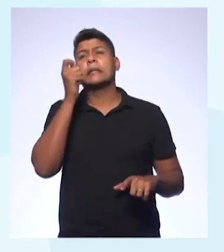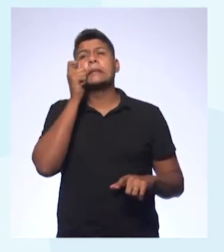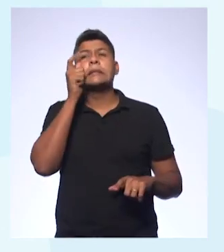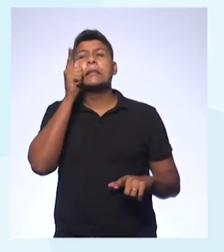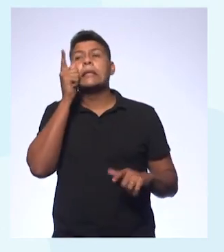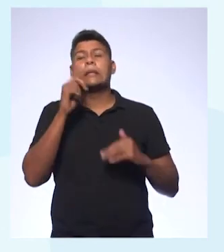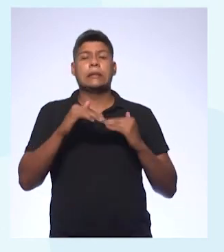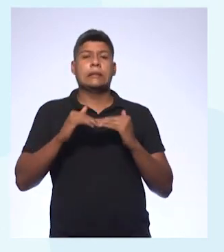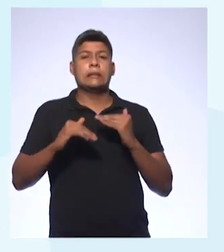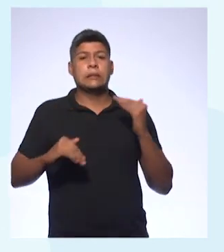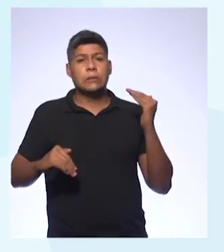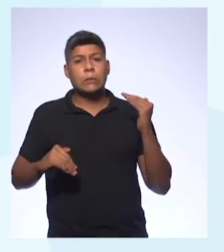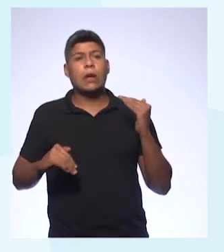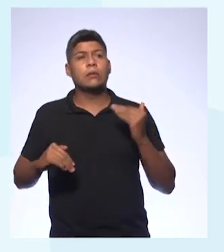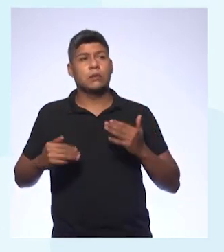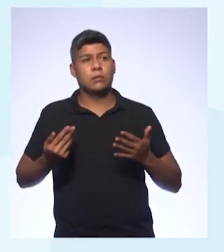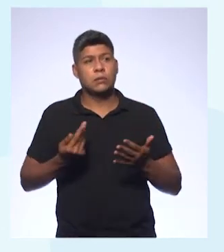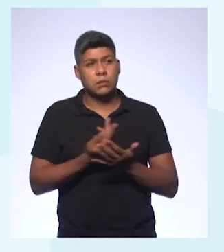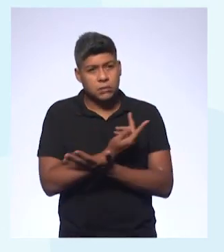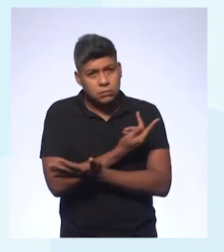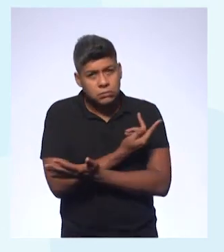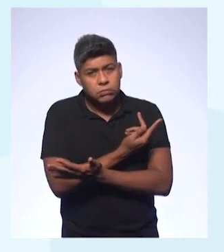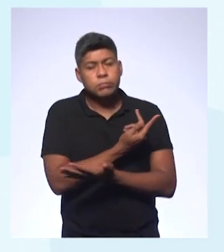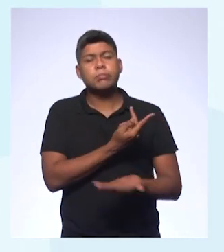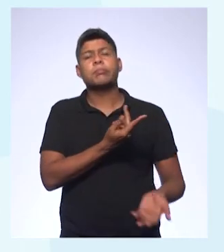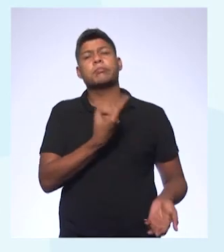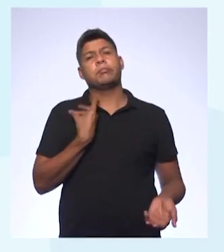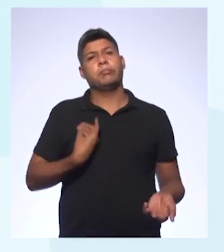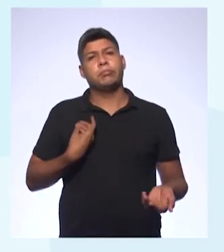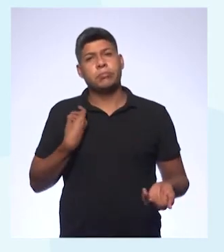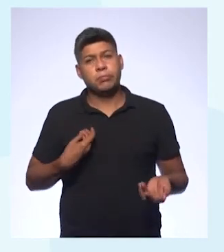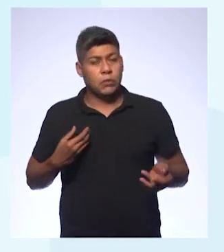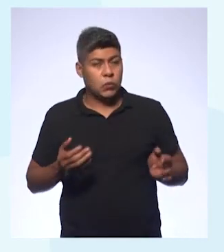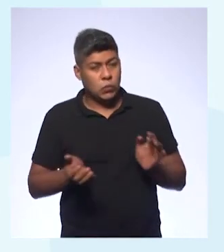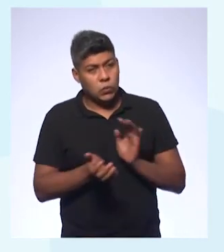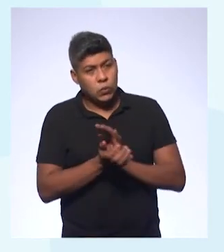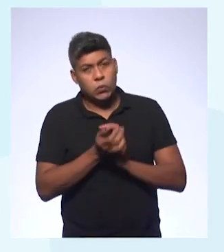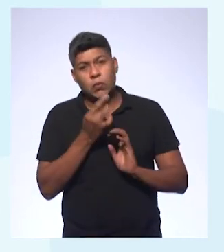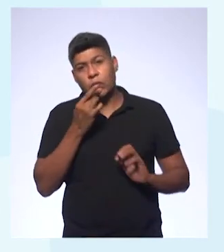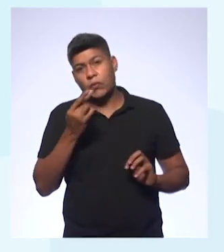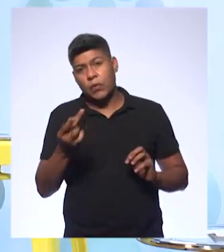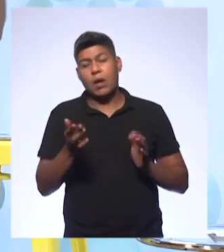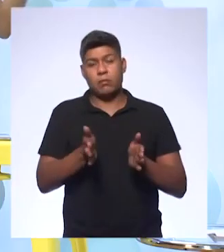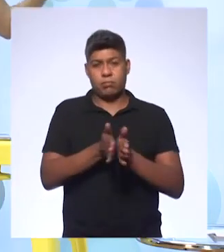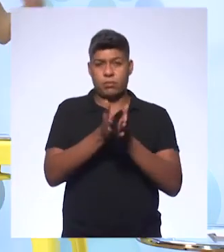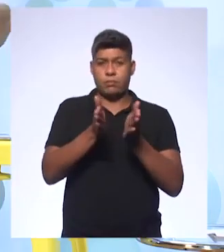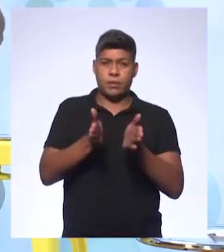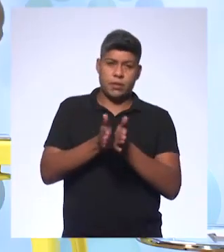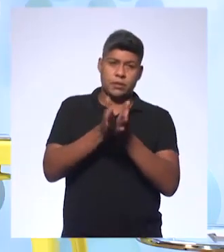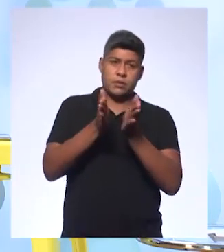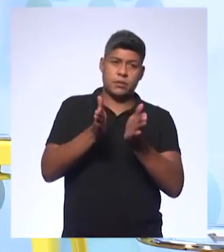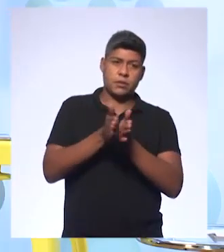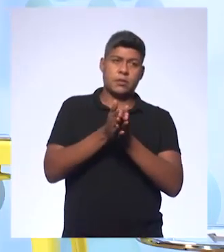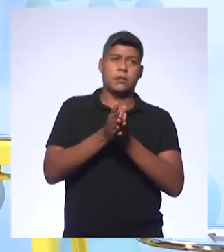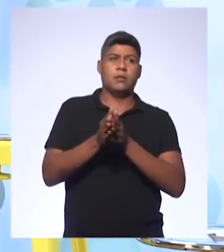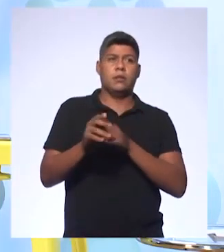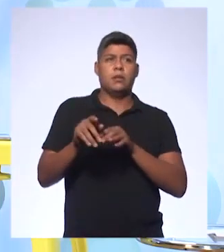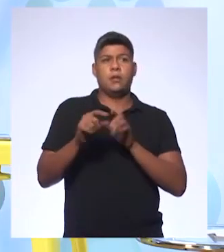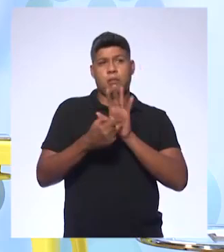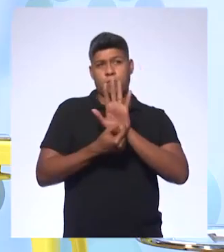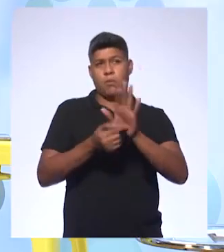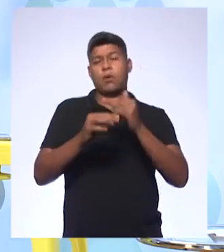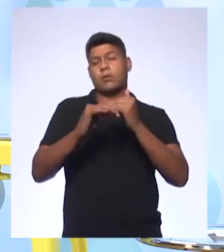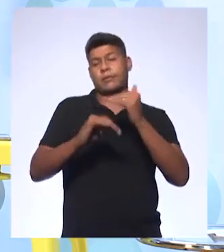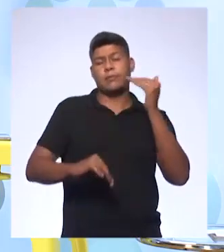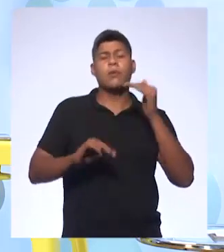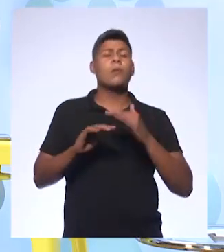da desigualdade, que são situações desvantajosas em determinados grupos. Falamos sobre a pobreza, que é uma das faces da desigualdade. E